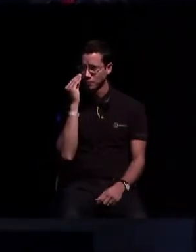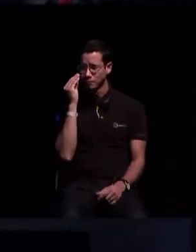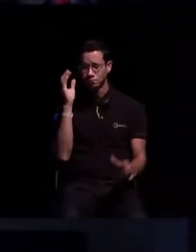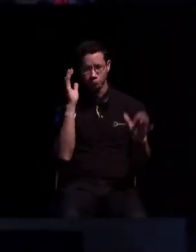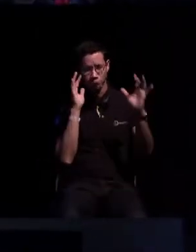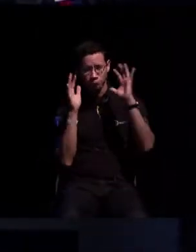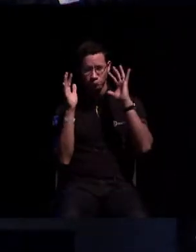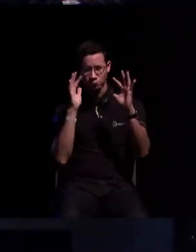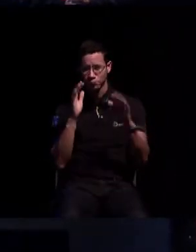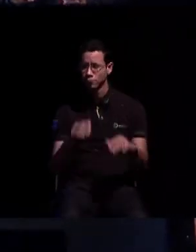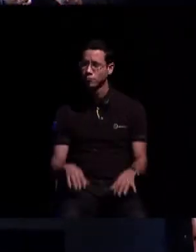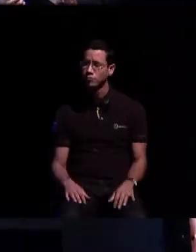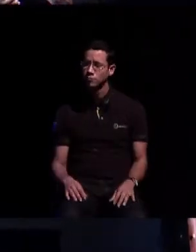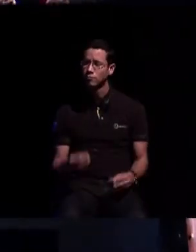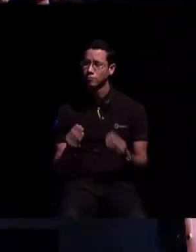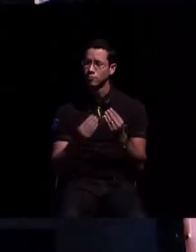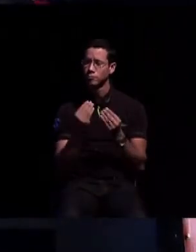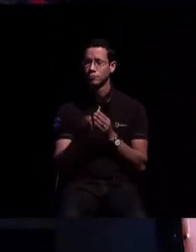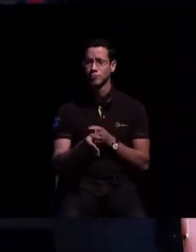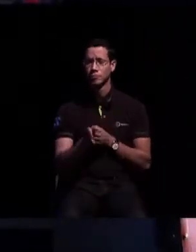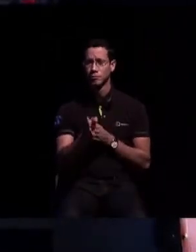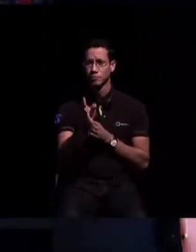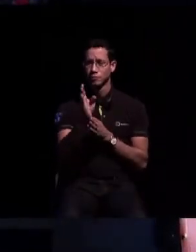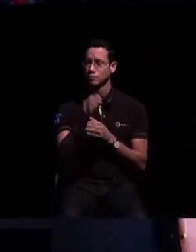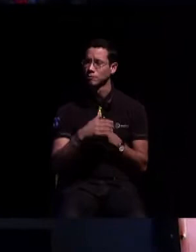vocês, né? Quer dizer, como foi criada